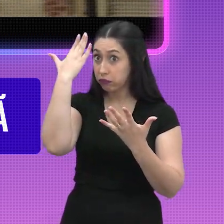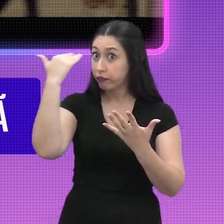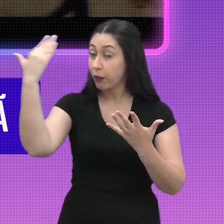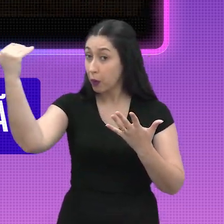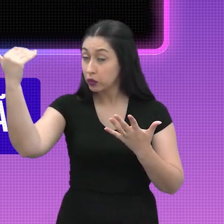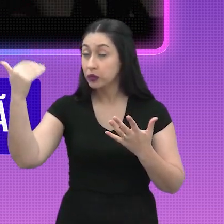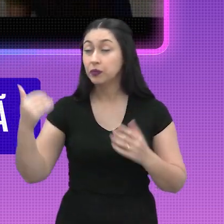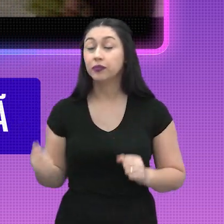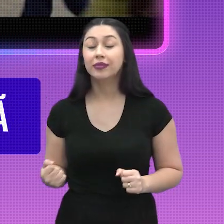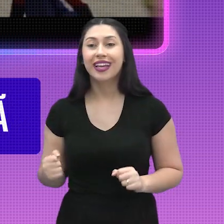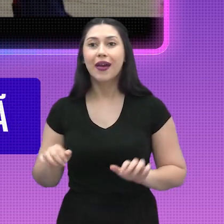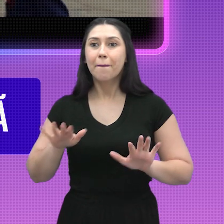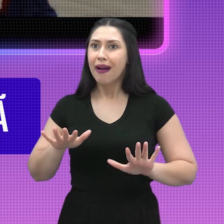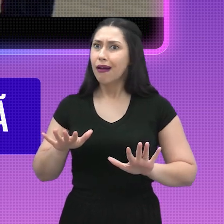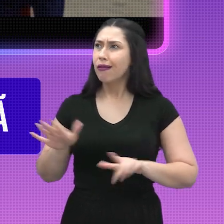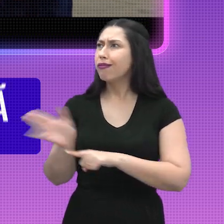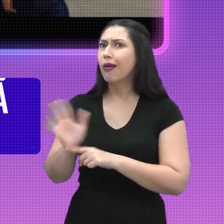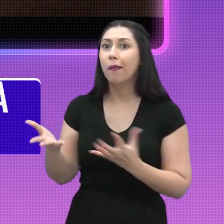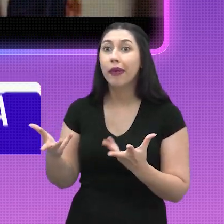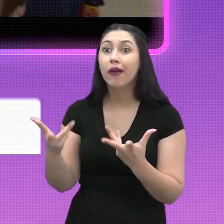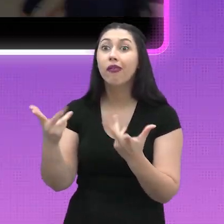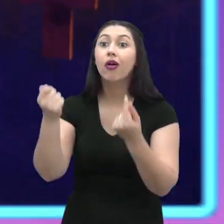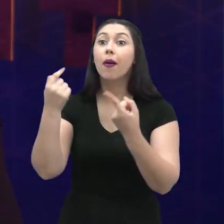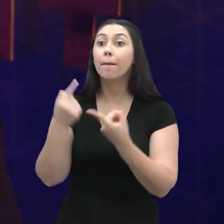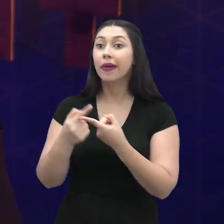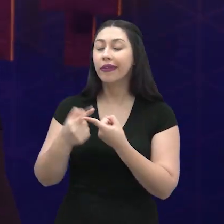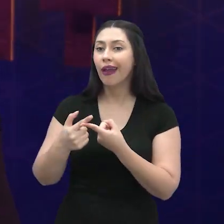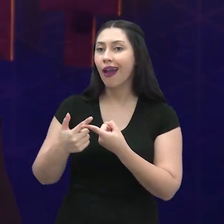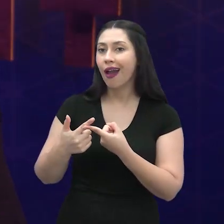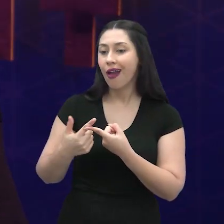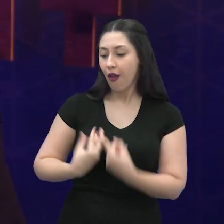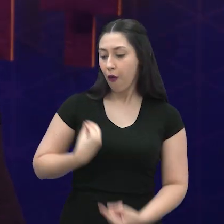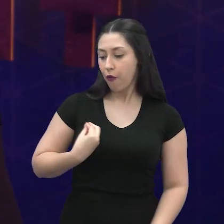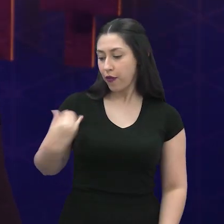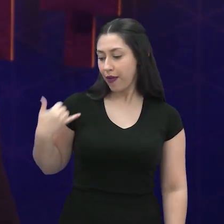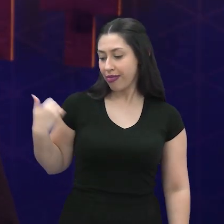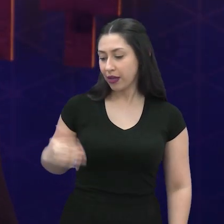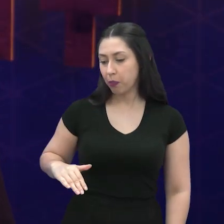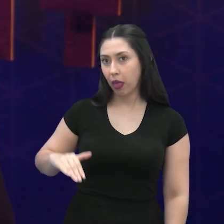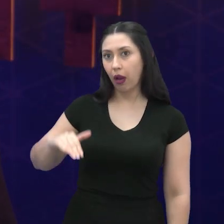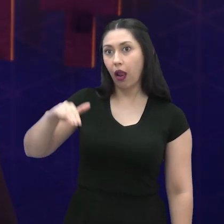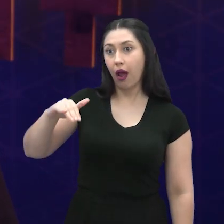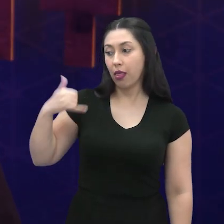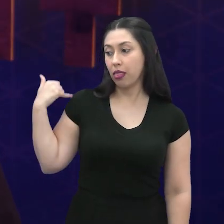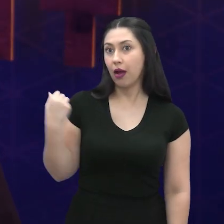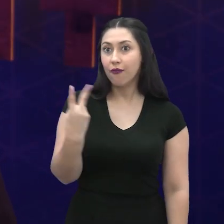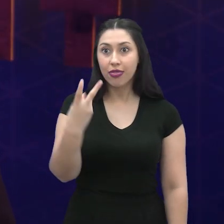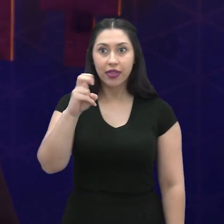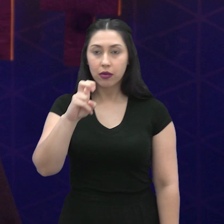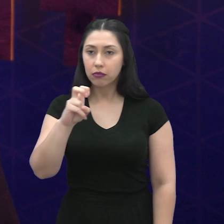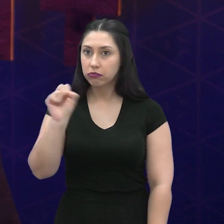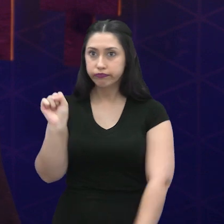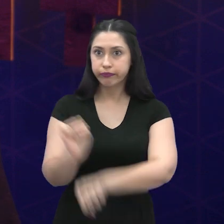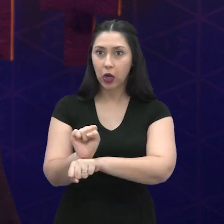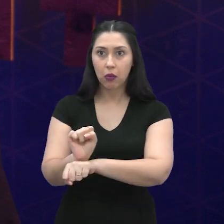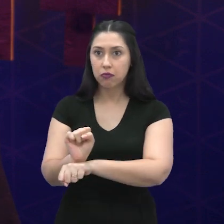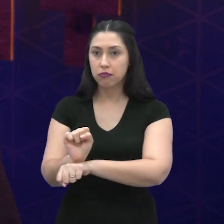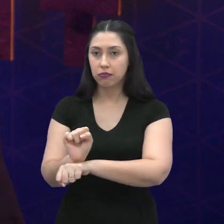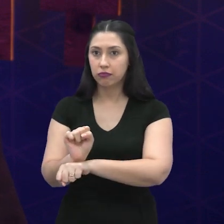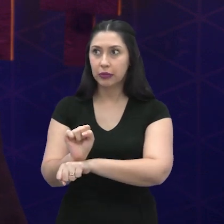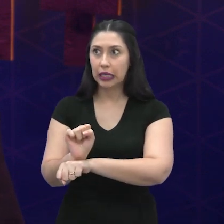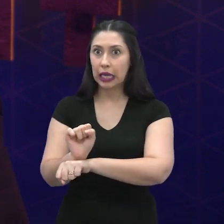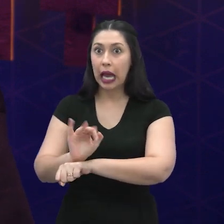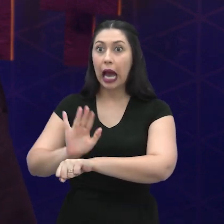incrível porque são pessoas que têm um limite de idade, né? Eles morrem aos 25 anos